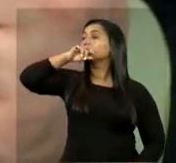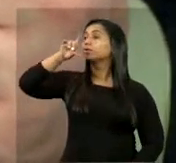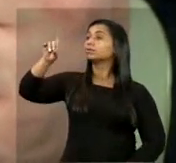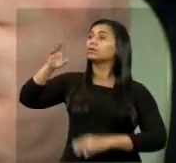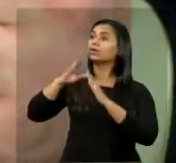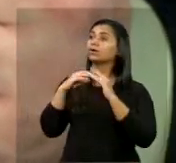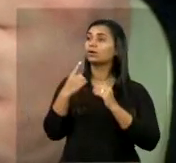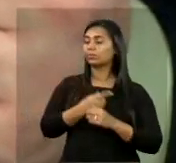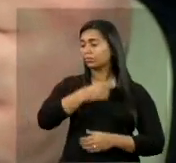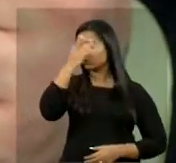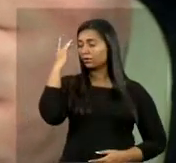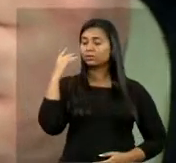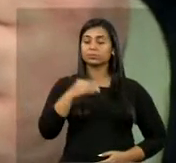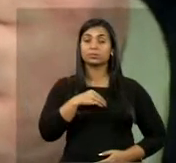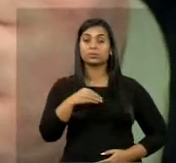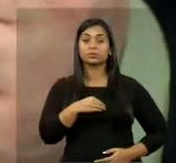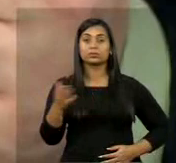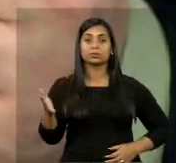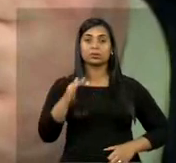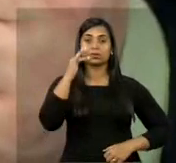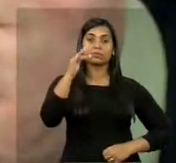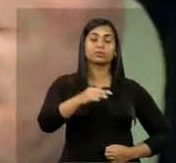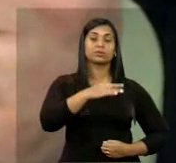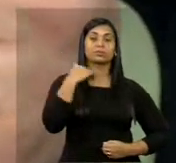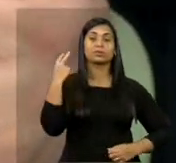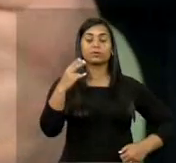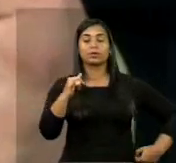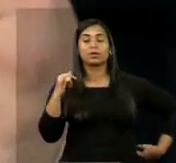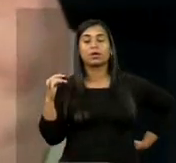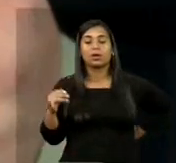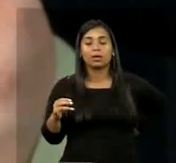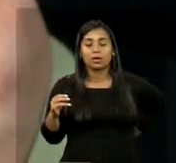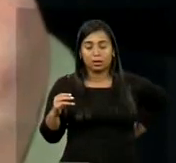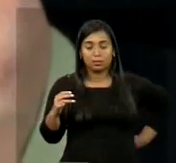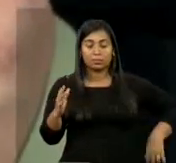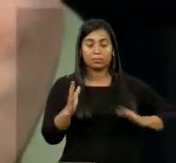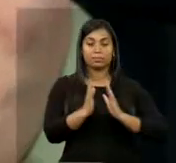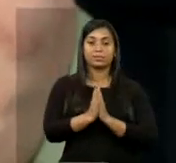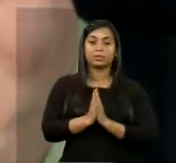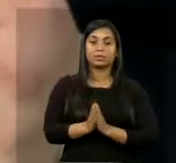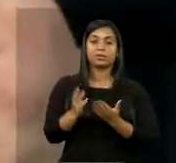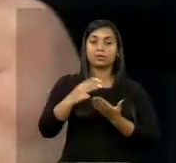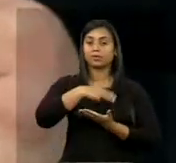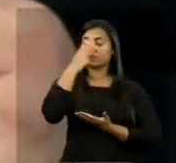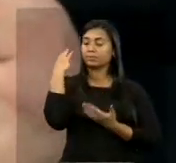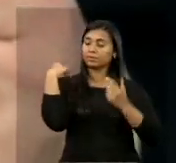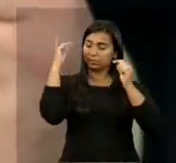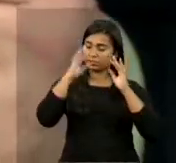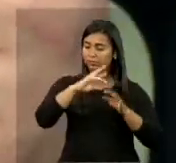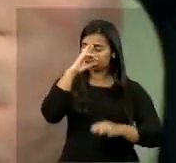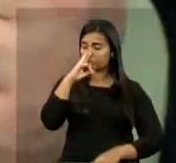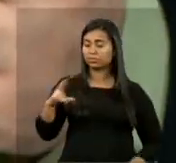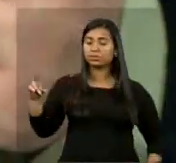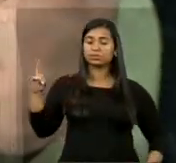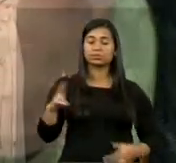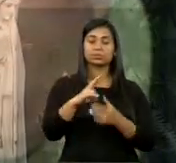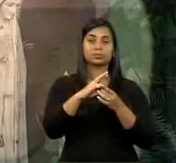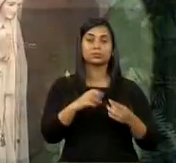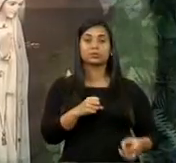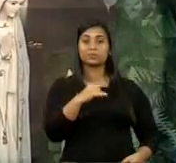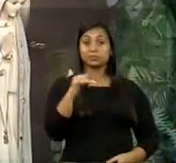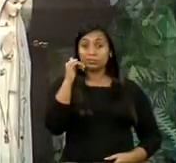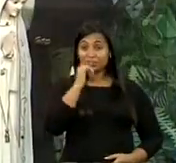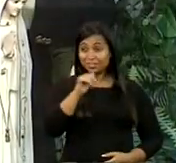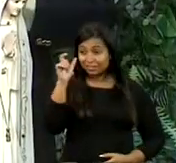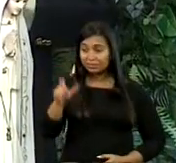de Deus, rogai por nós, pecadores, agora e na hora de nossa morte. Amém. Ave Maria, cheia de graça, o